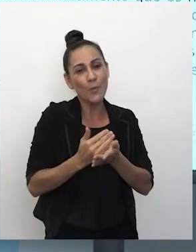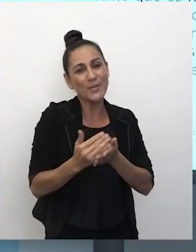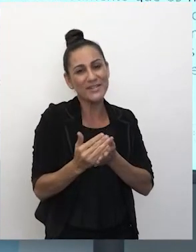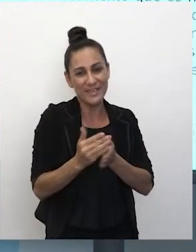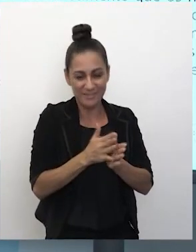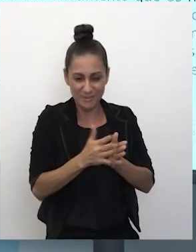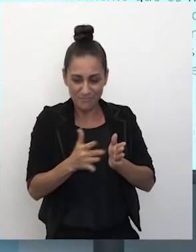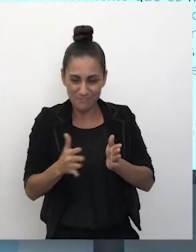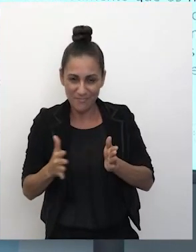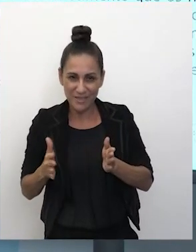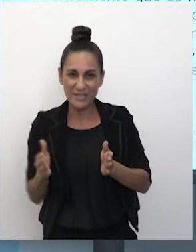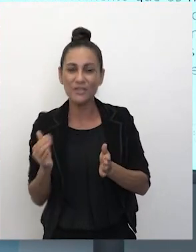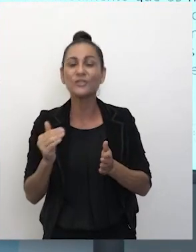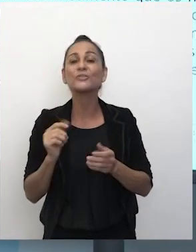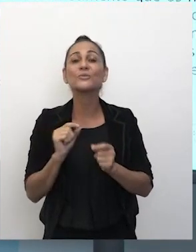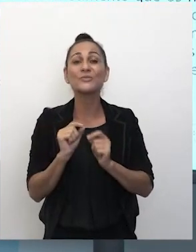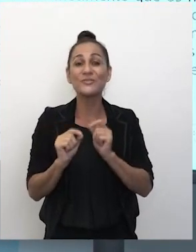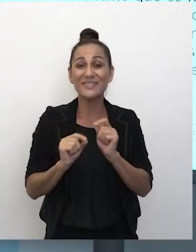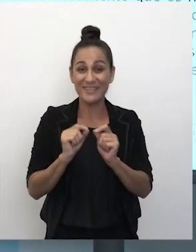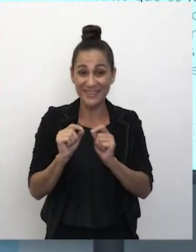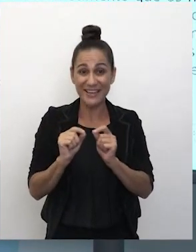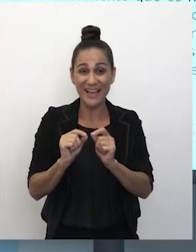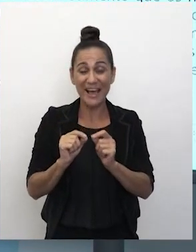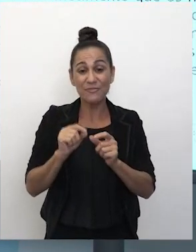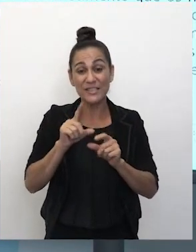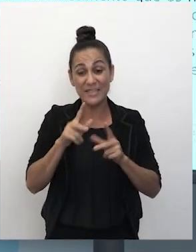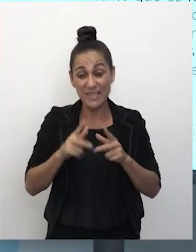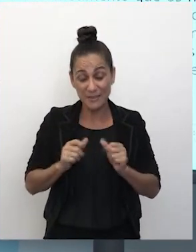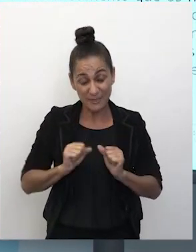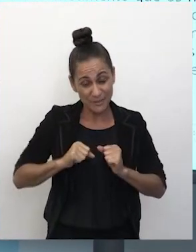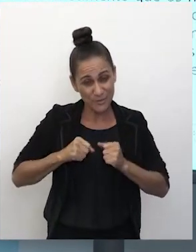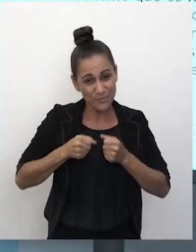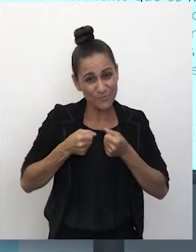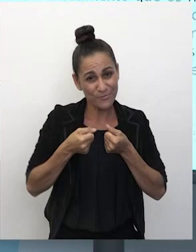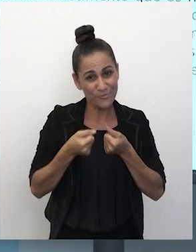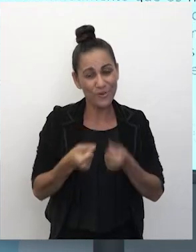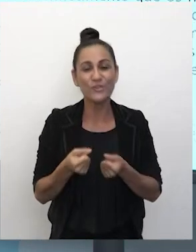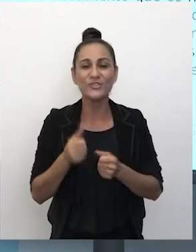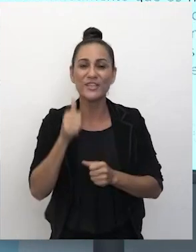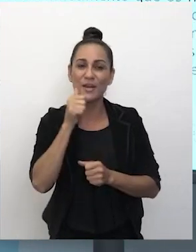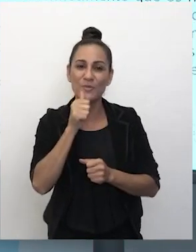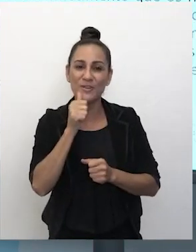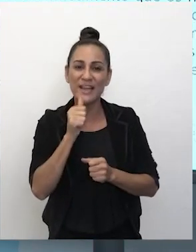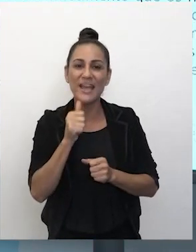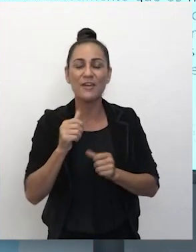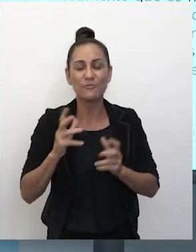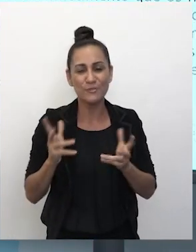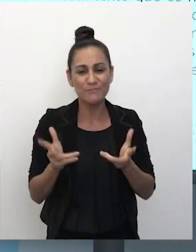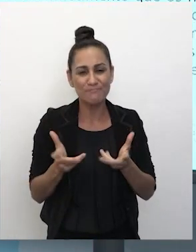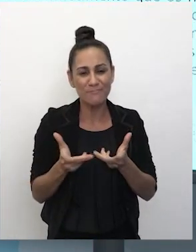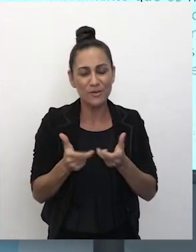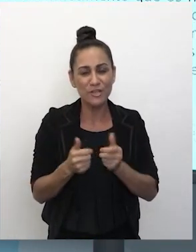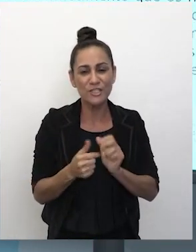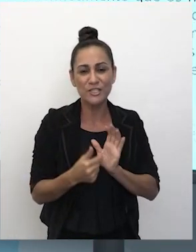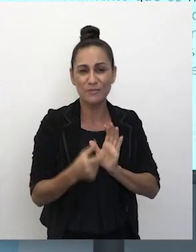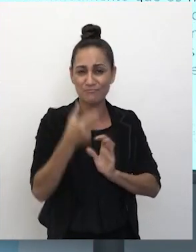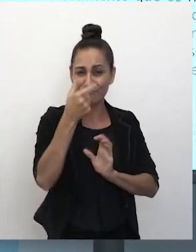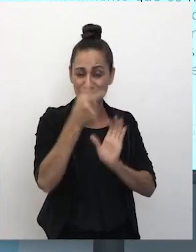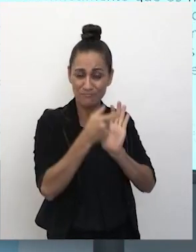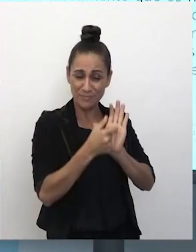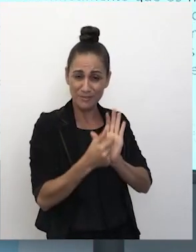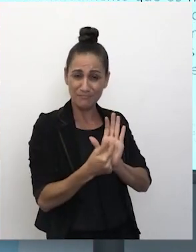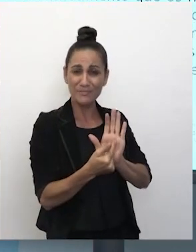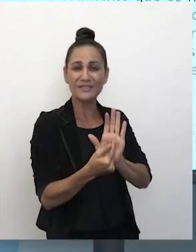dessa problematização que ela fez, a fazer esforços para que a mulher fosse melhor representada na história da